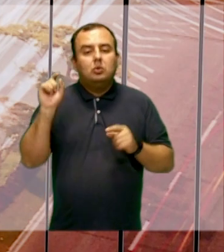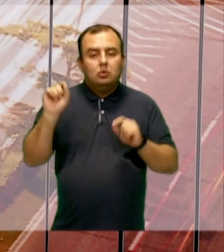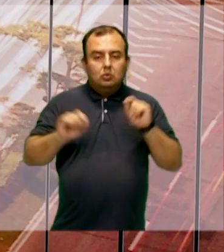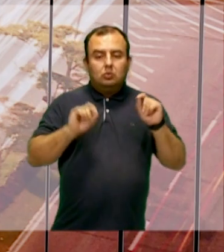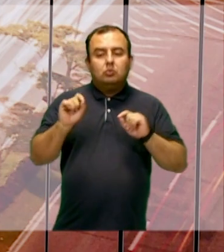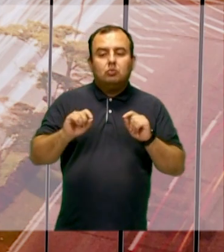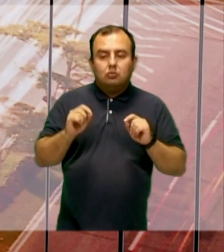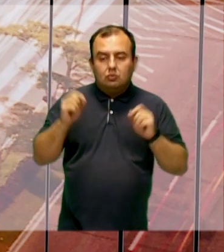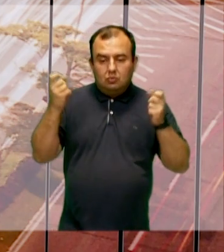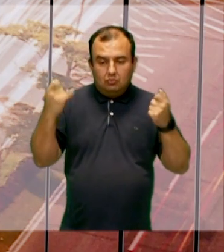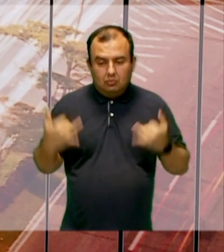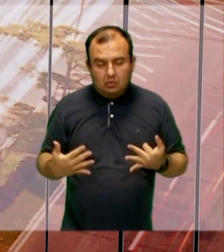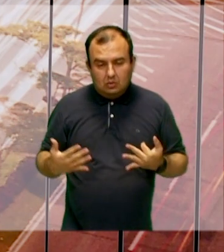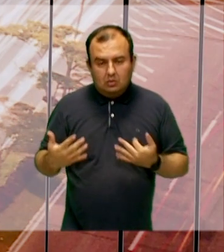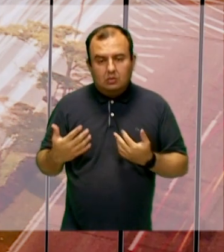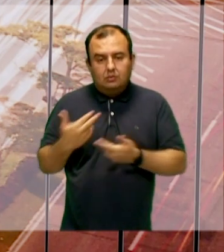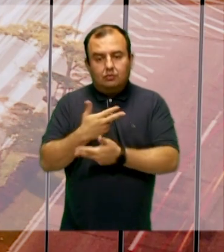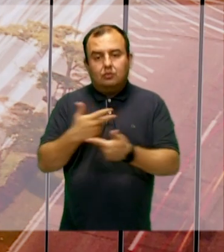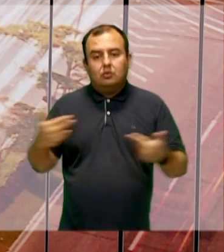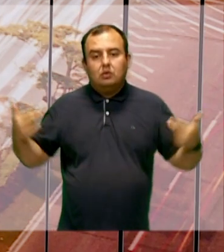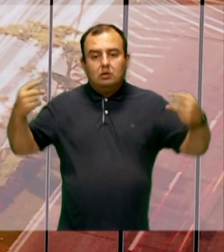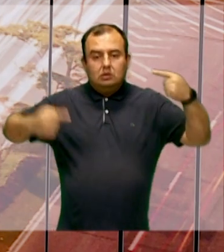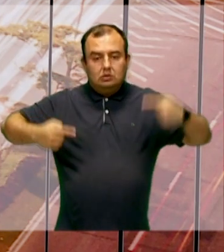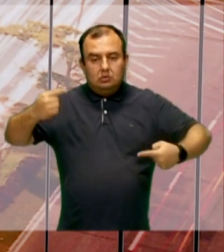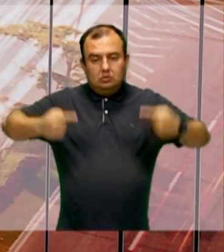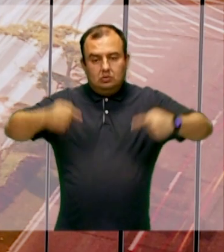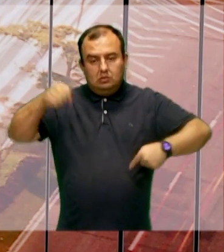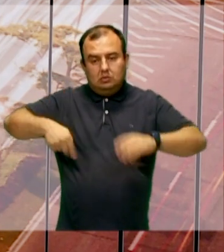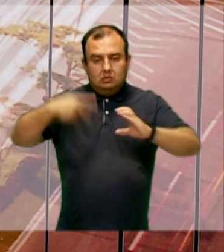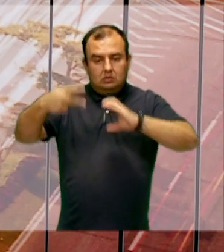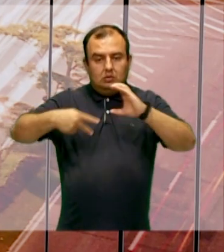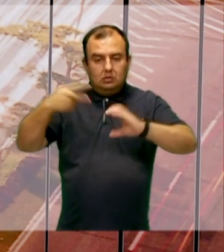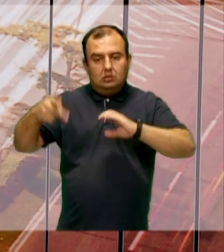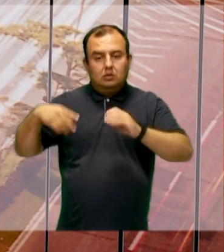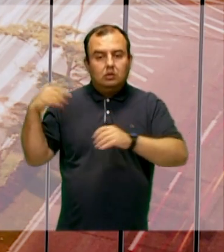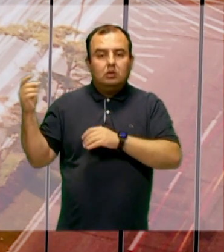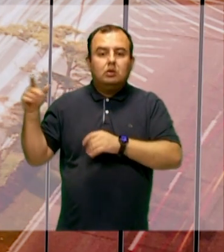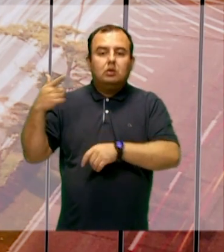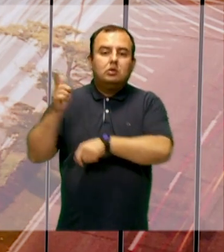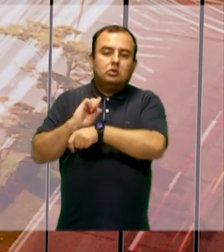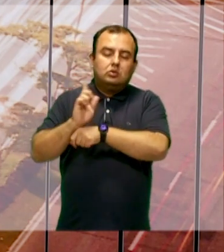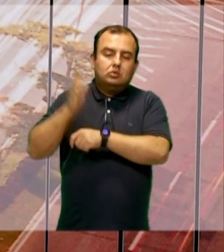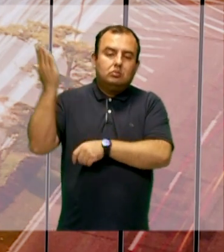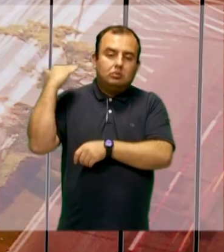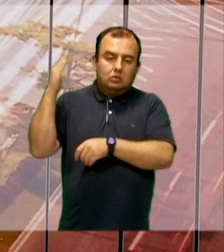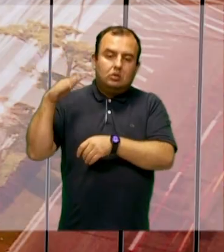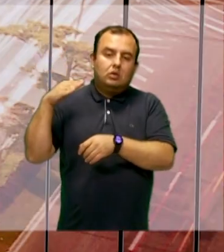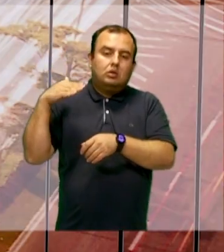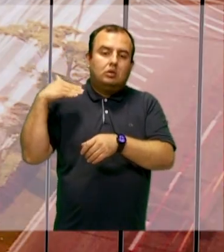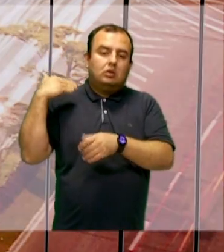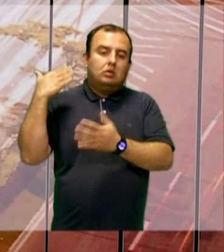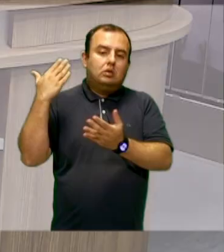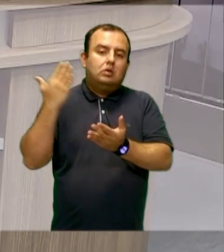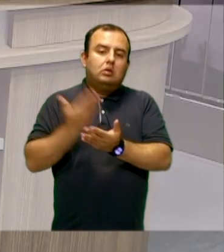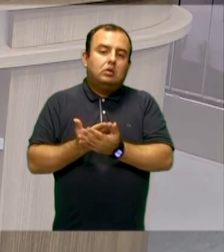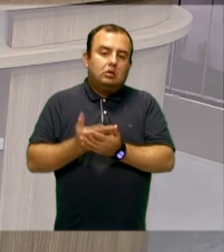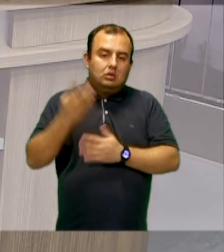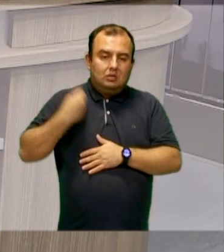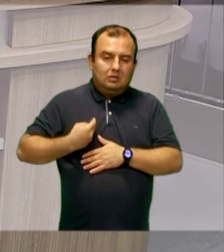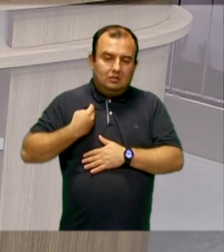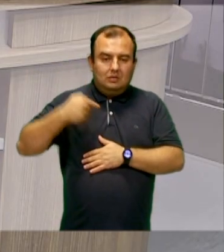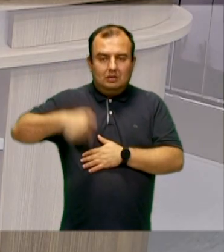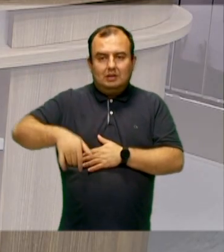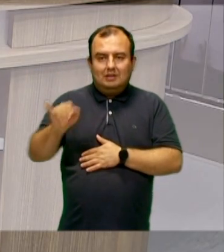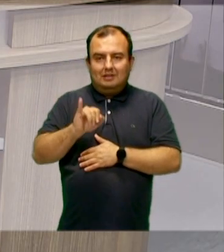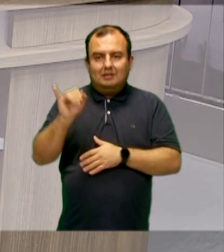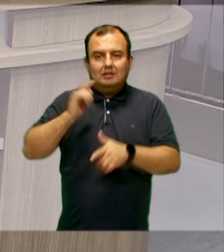foi várias vezes discutido aqui na Câmara ao longo da gestão anterior e desde que eu estou aqui em